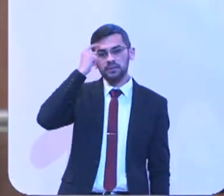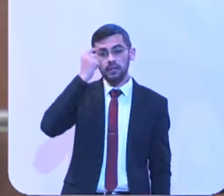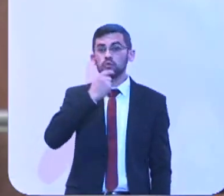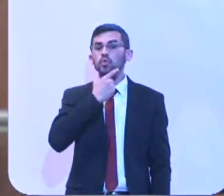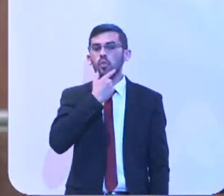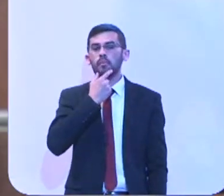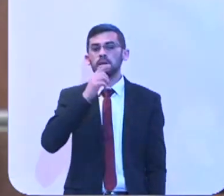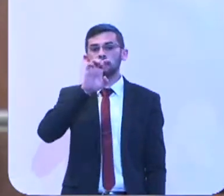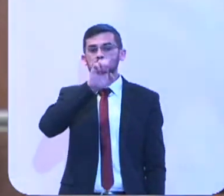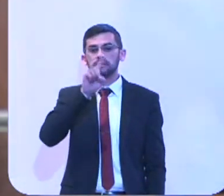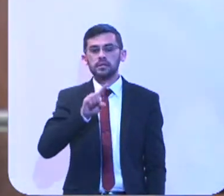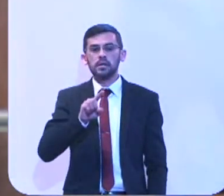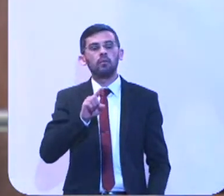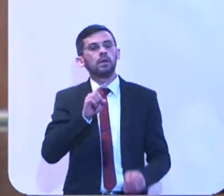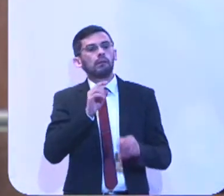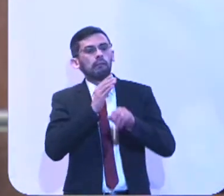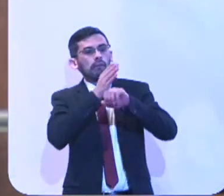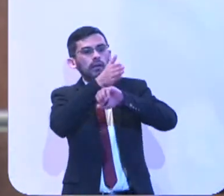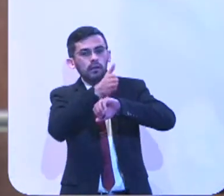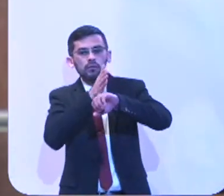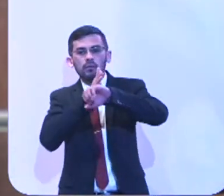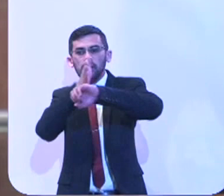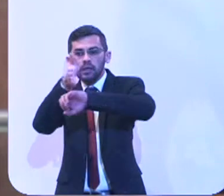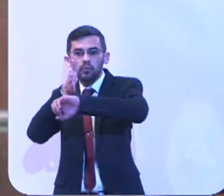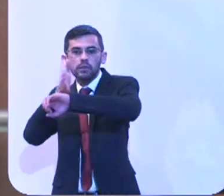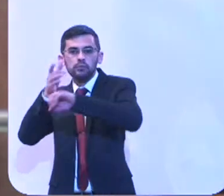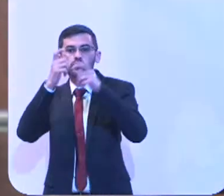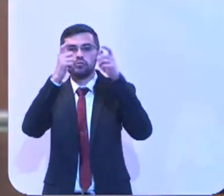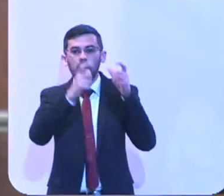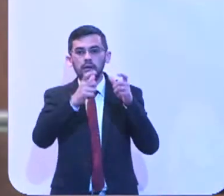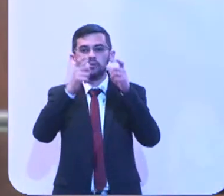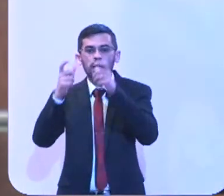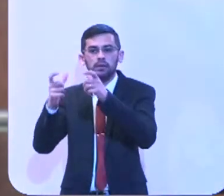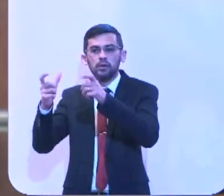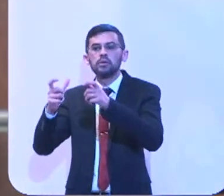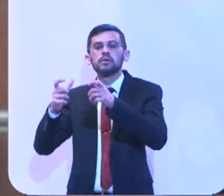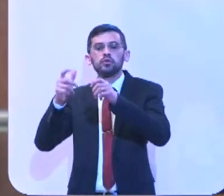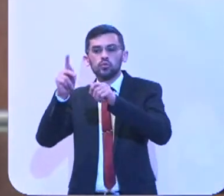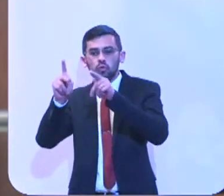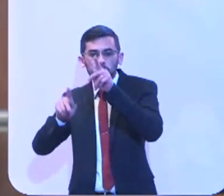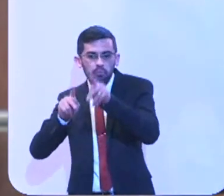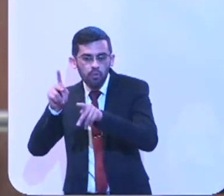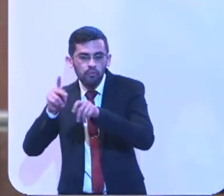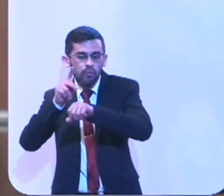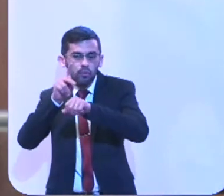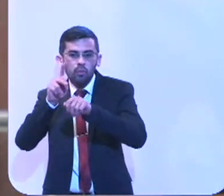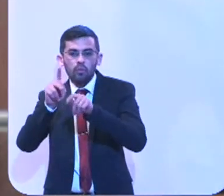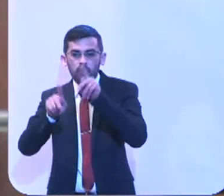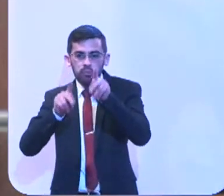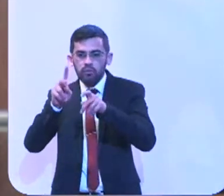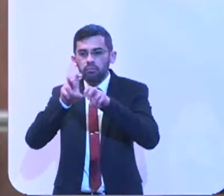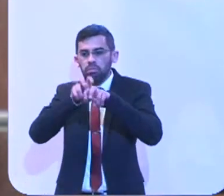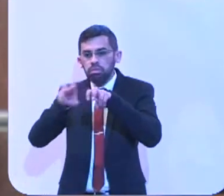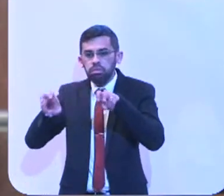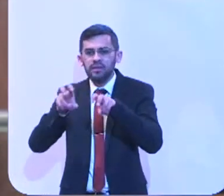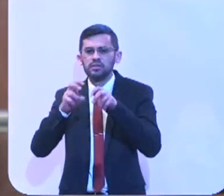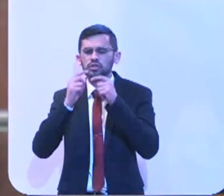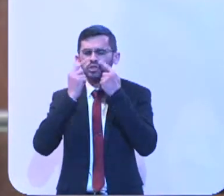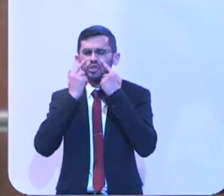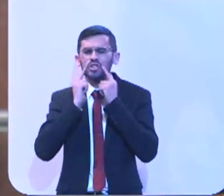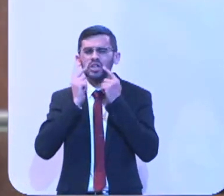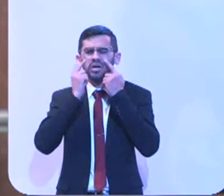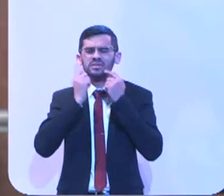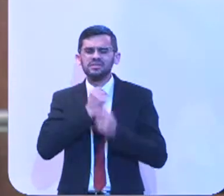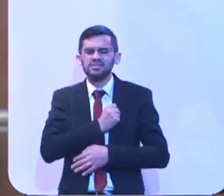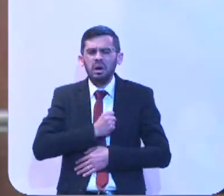de Deus indo nas beiras dos rios, onde o povo ficava na frente do rio Quebar, chorando